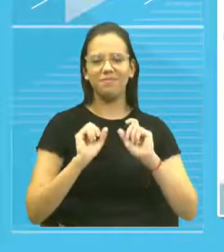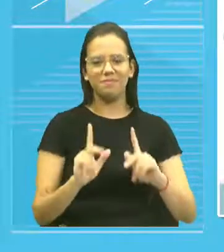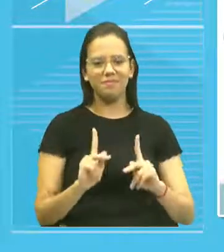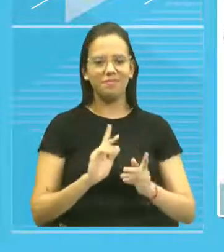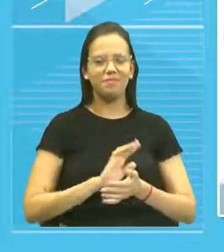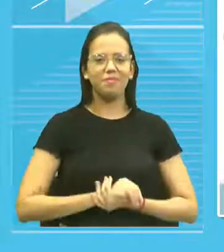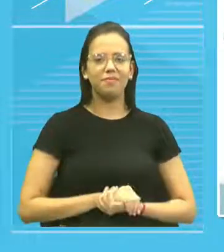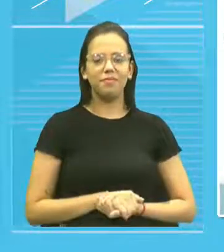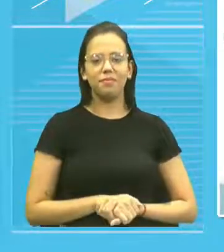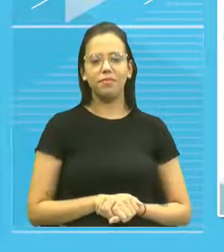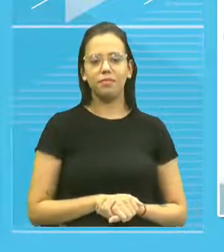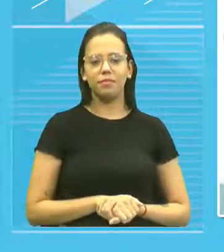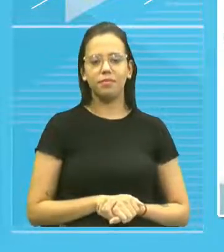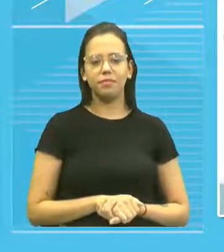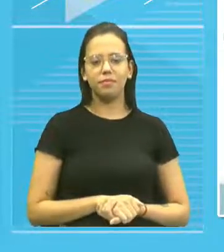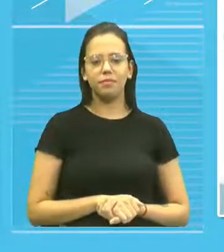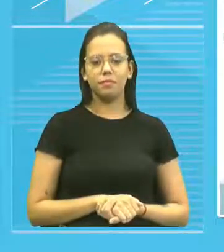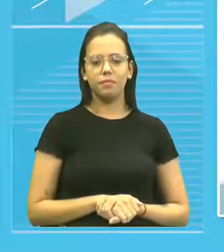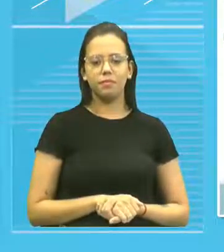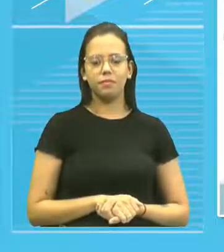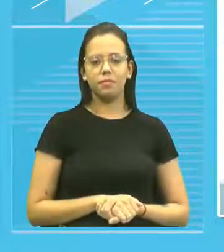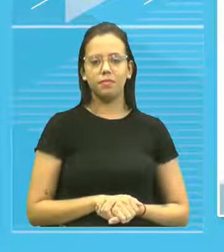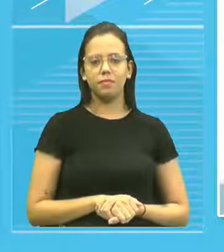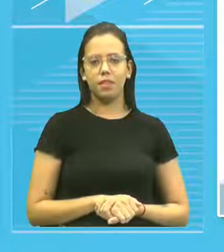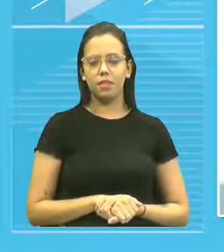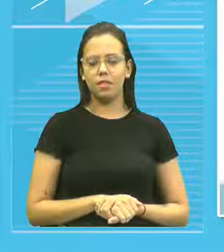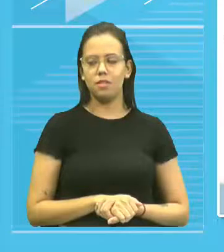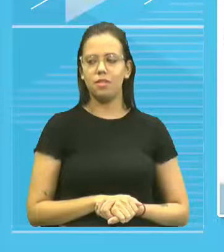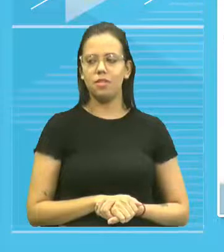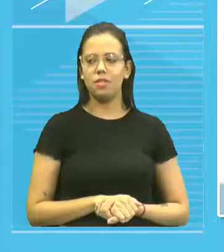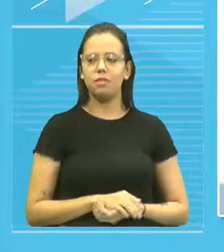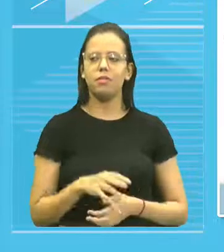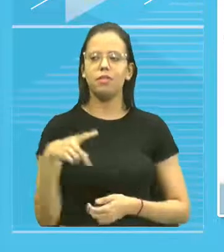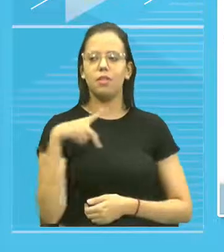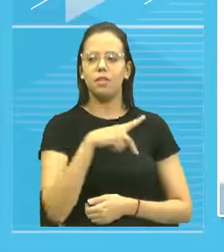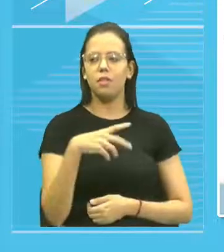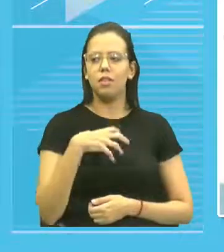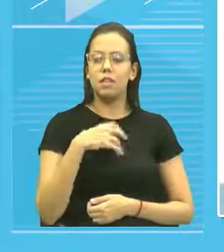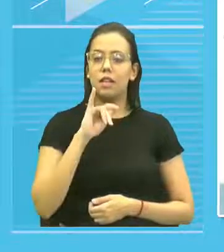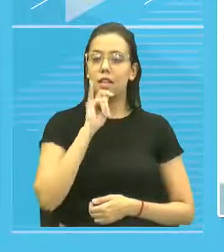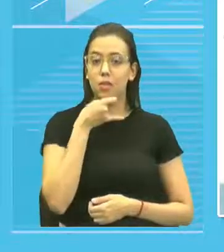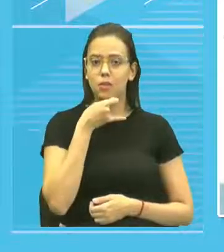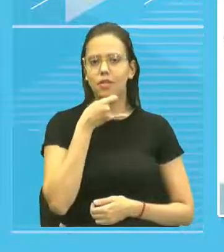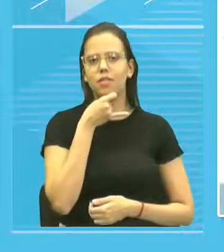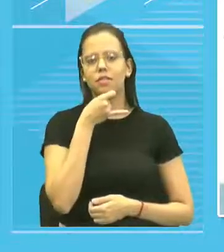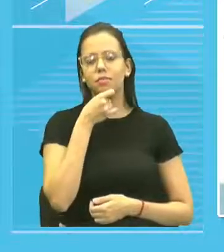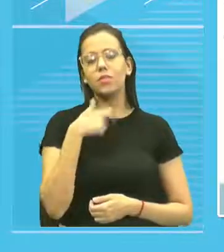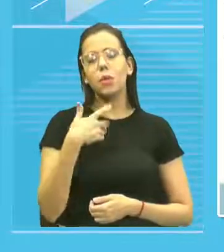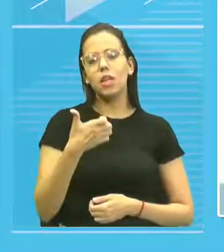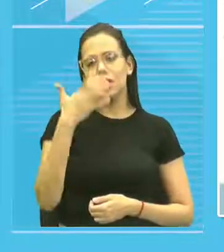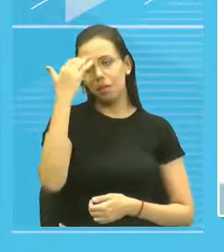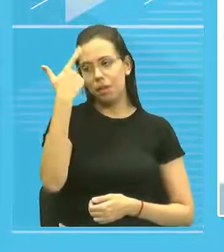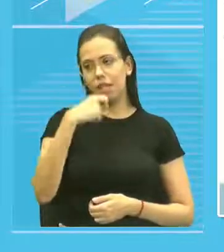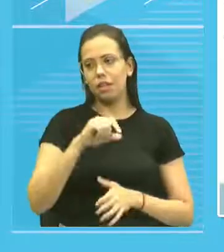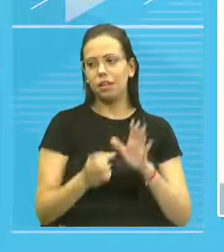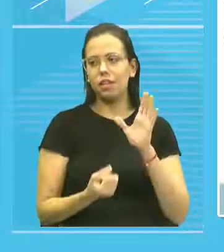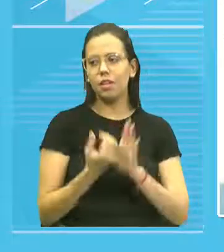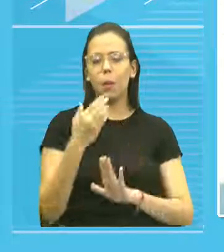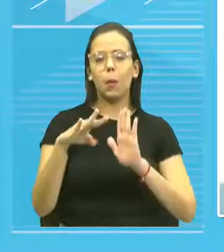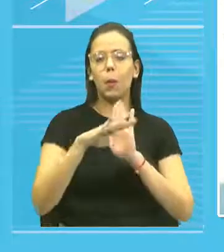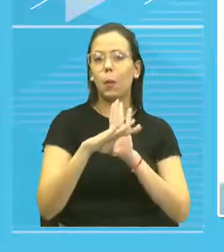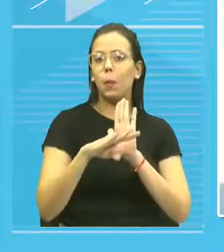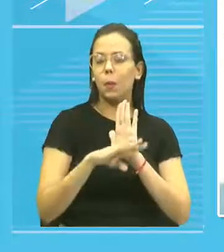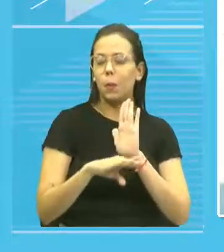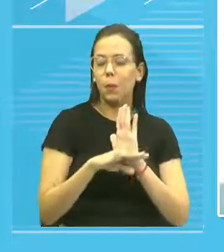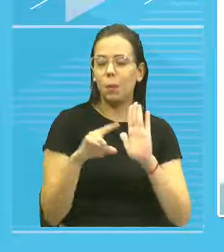mão deixa eu ver o que é que o Gabriel tá dizendo Professor estou triste gostaria de saber Quem elaborou aquele Formes